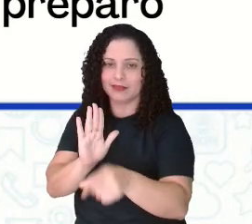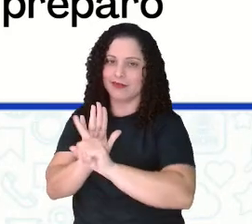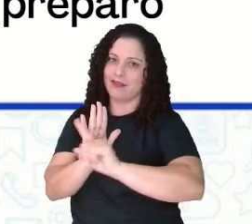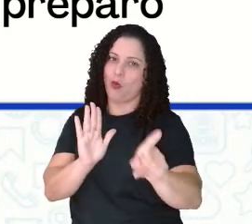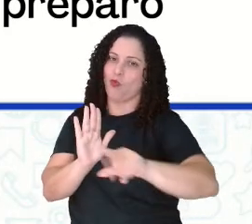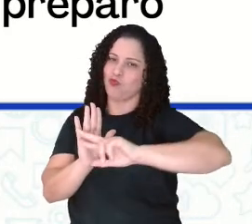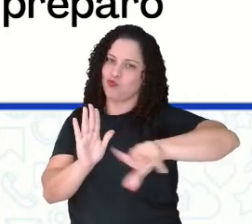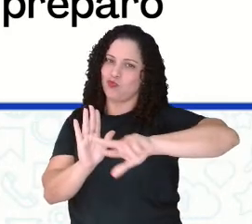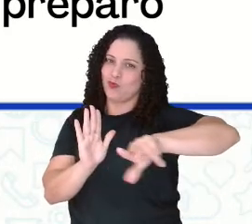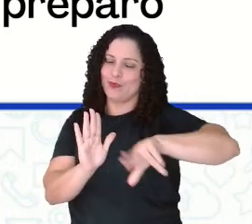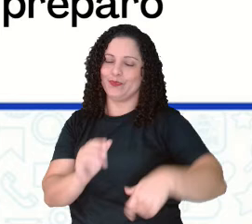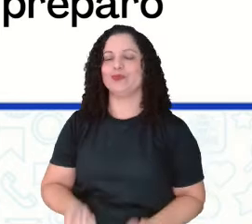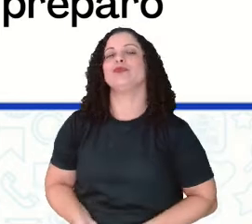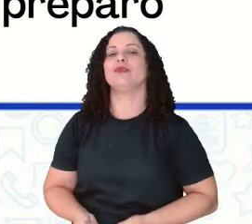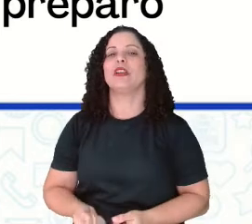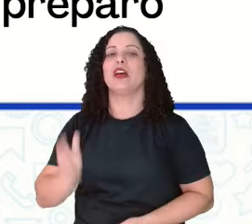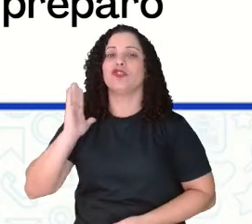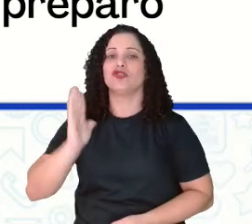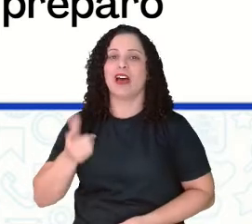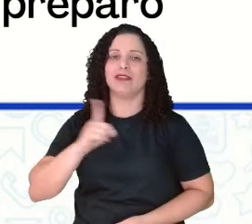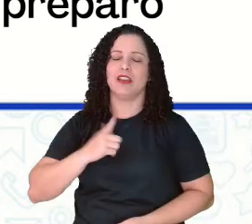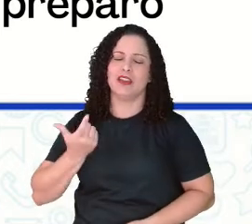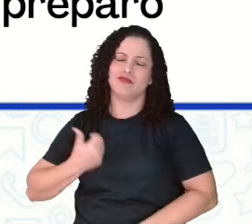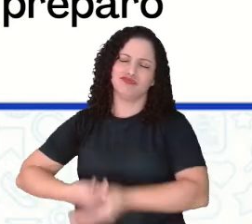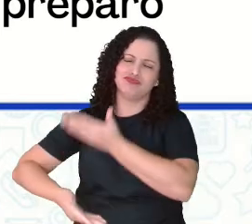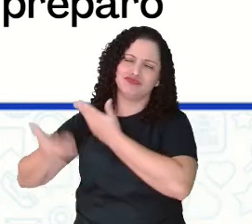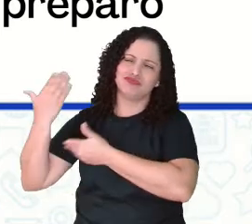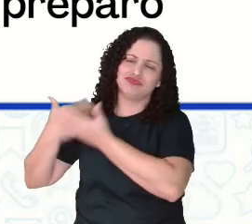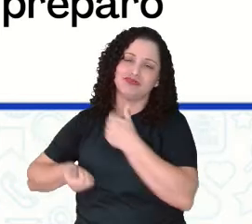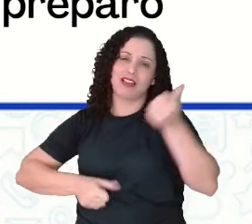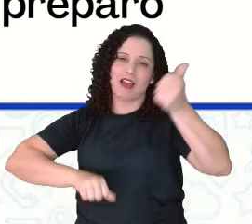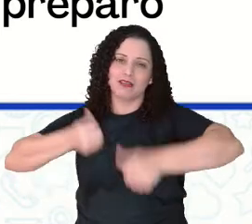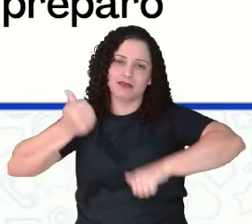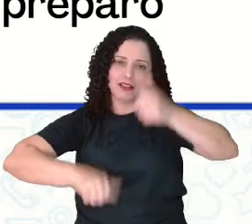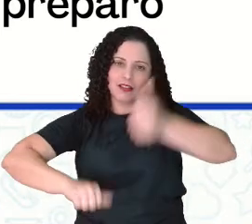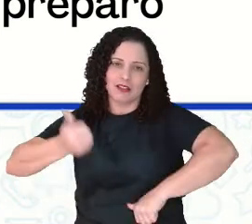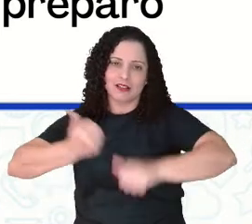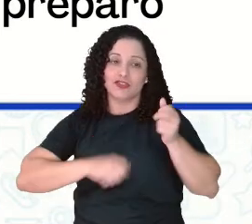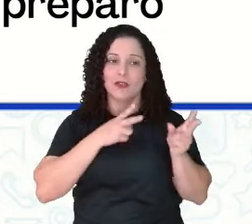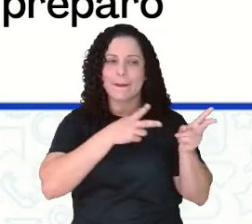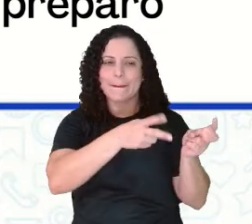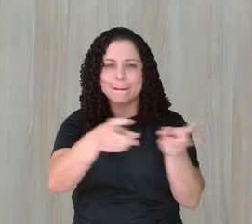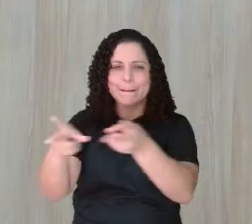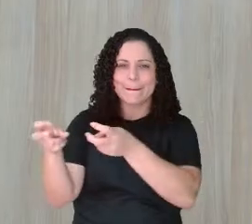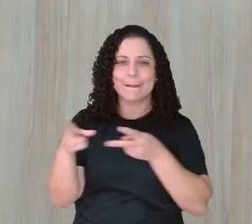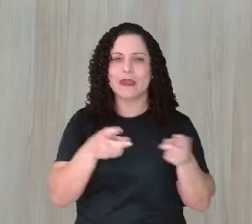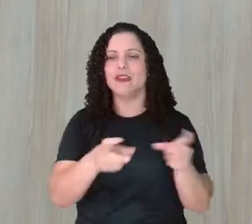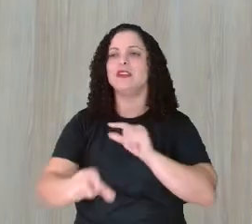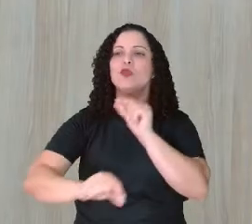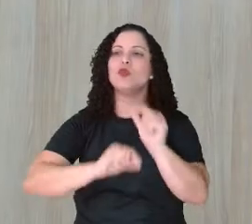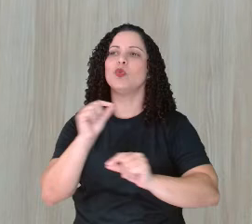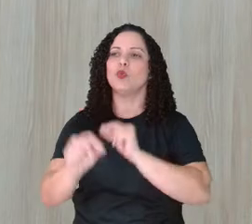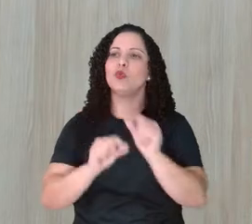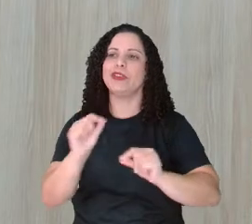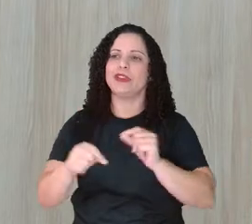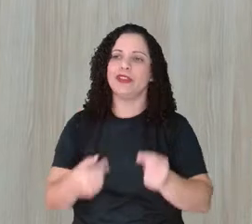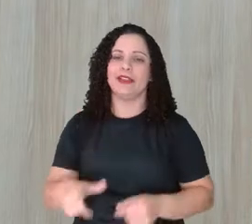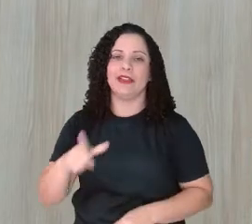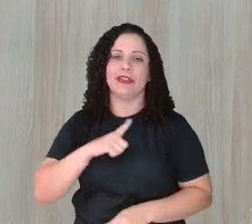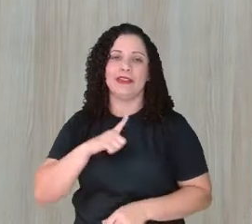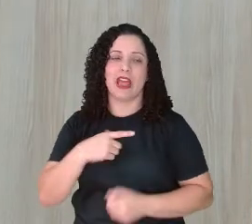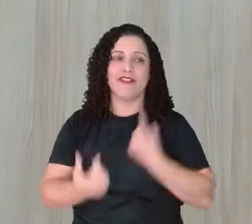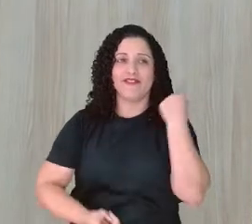Os teóricos viram isso nessas análises de gêneros, não é? Perceberam que ora tem um tipo descritivo, ora tem um